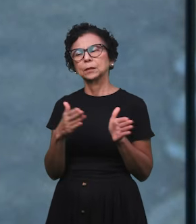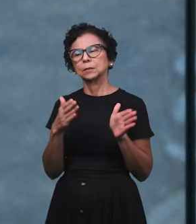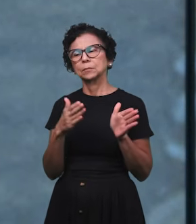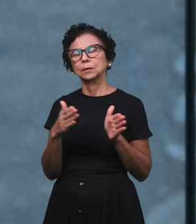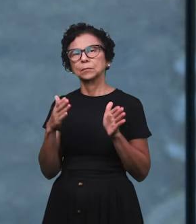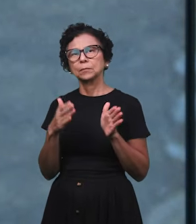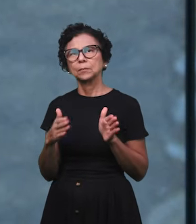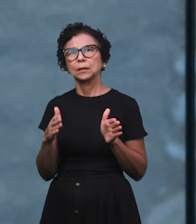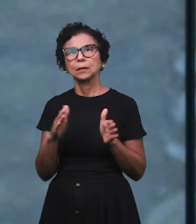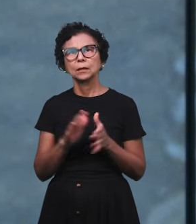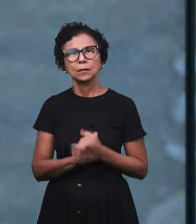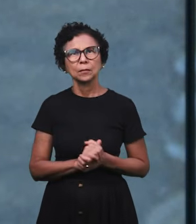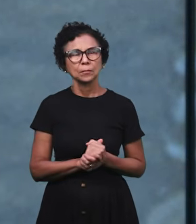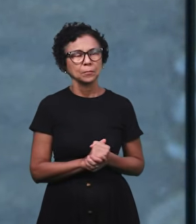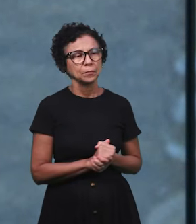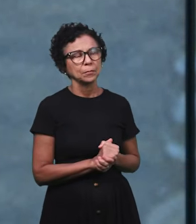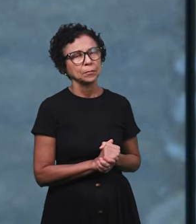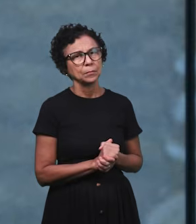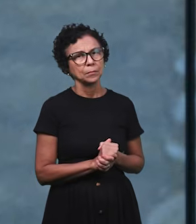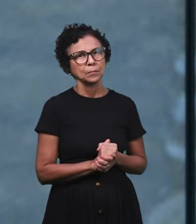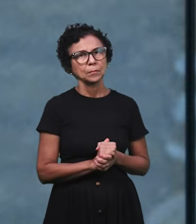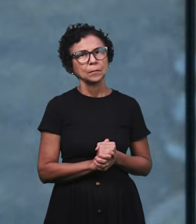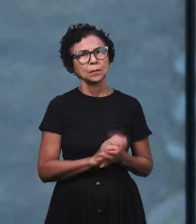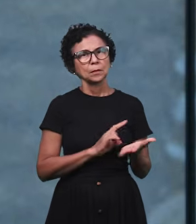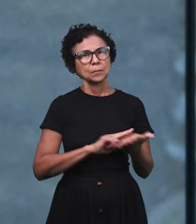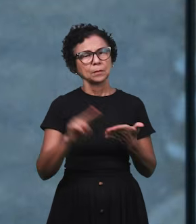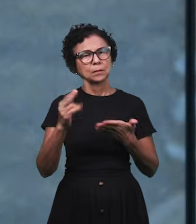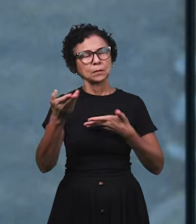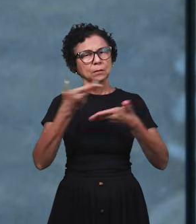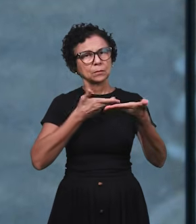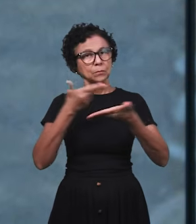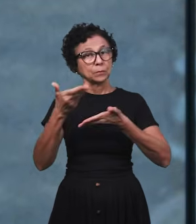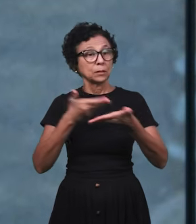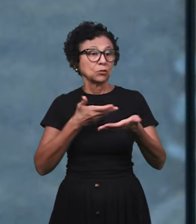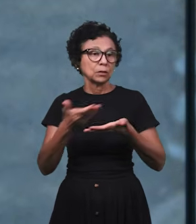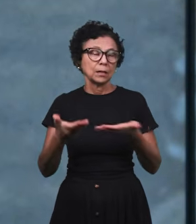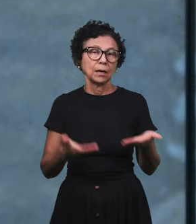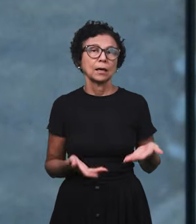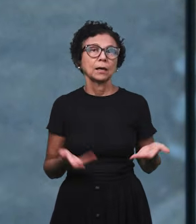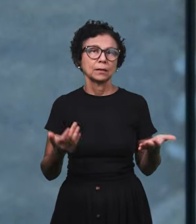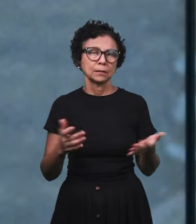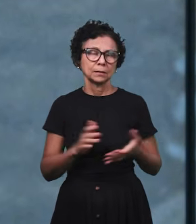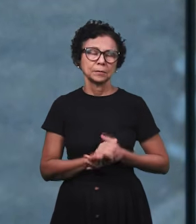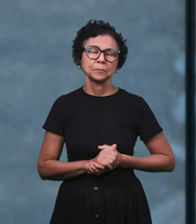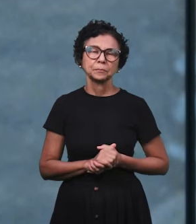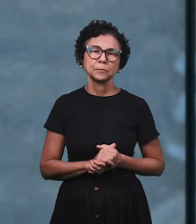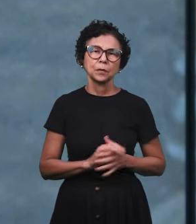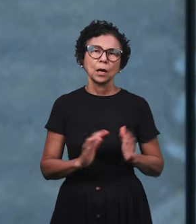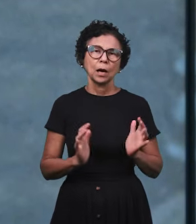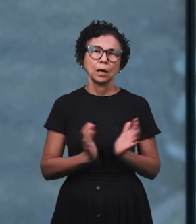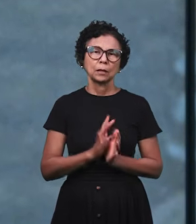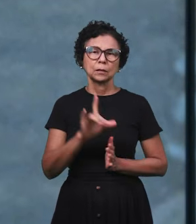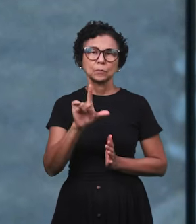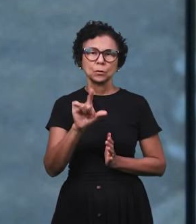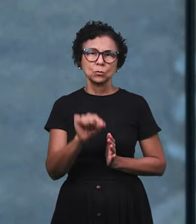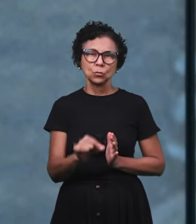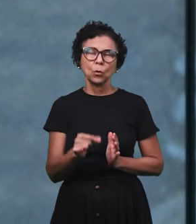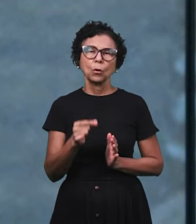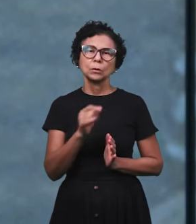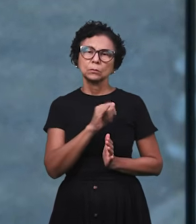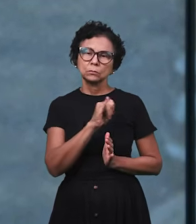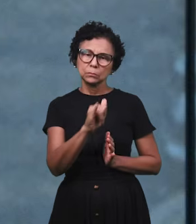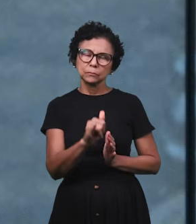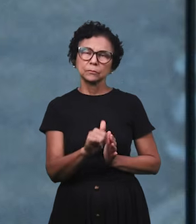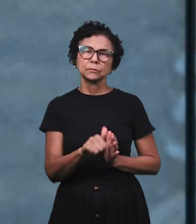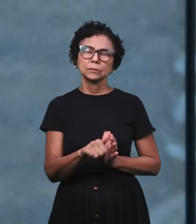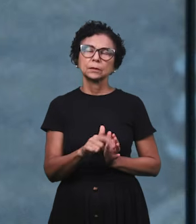foi enviada para nós. A nossa equipe de produção faz lá o filtro, escolhe e a gente traz aqui. Então, o segredo para você que mandou